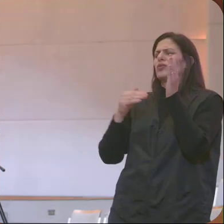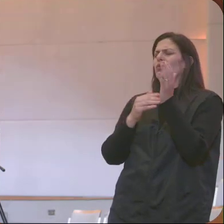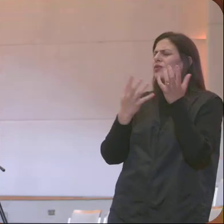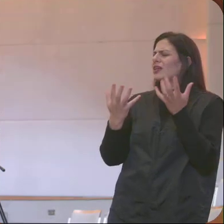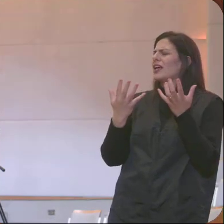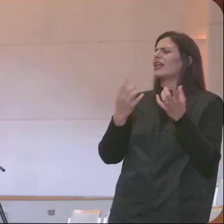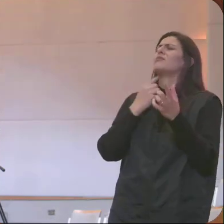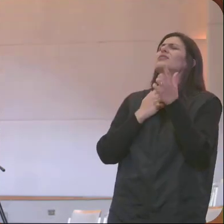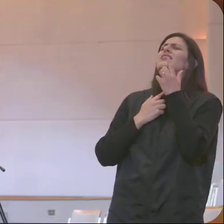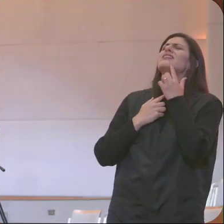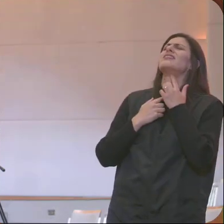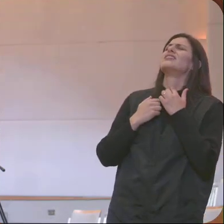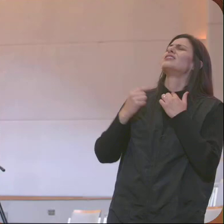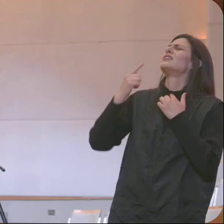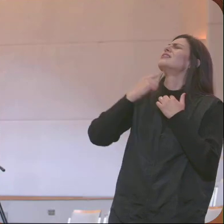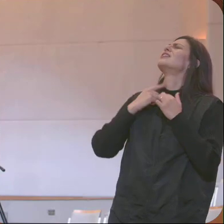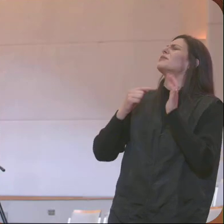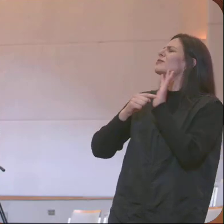tudo que esperamos, Pai.